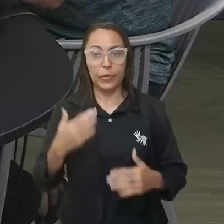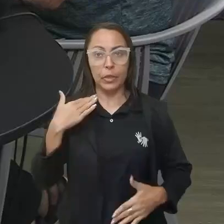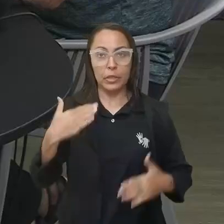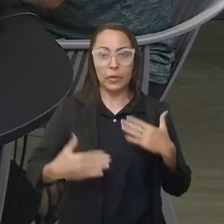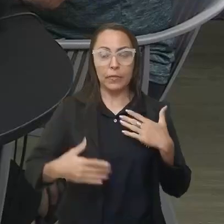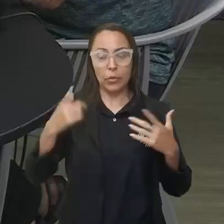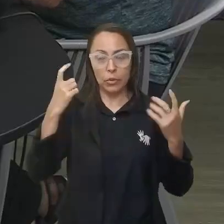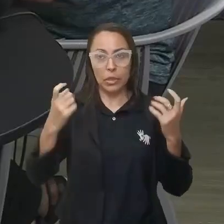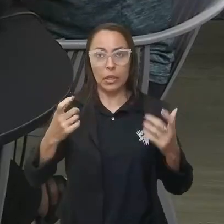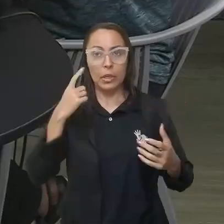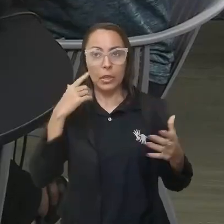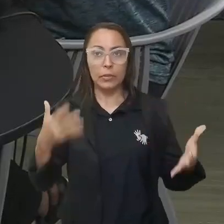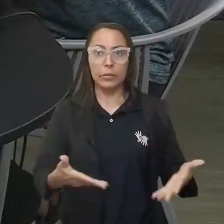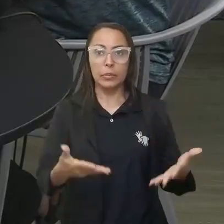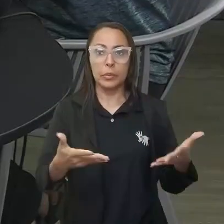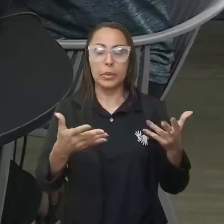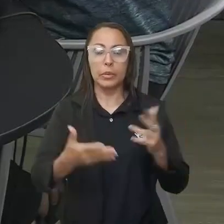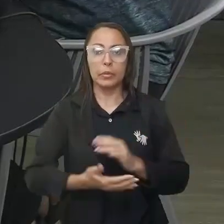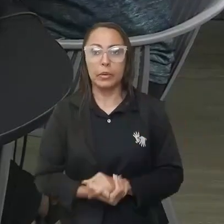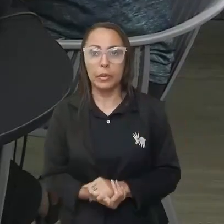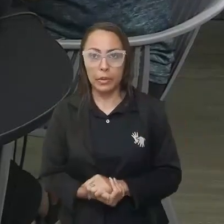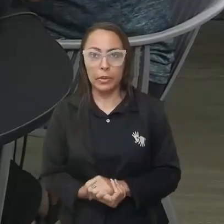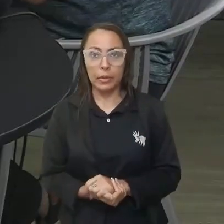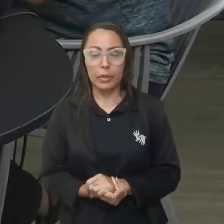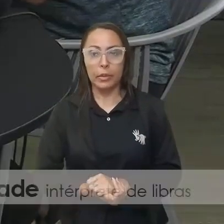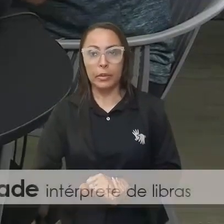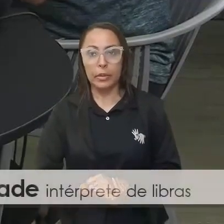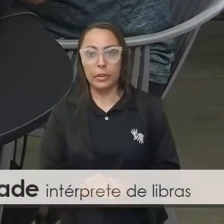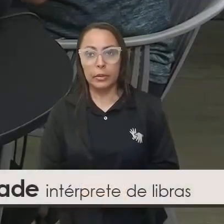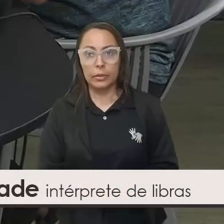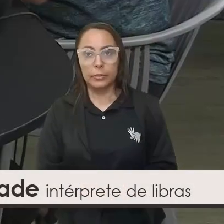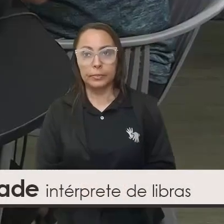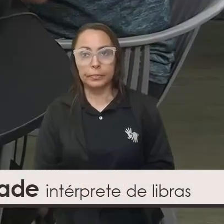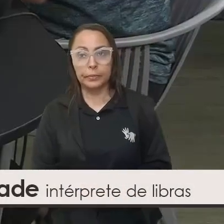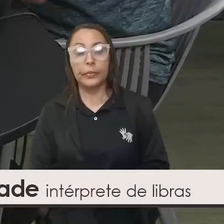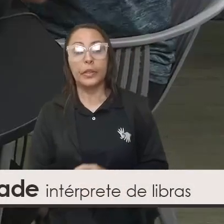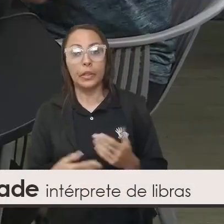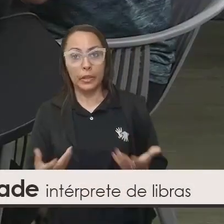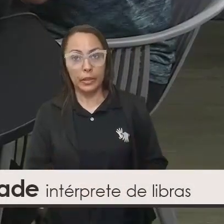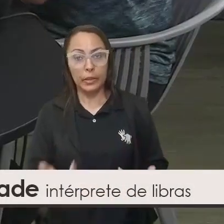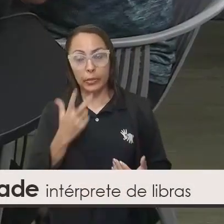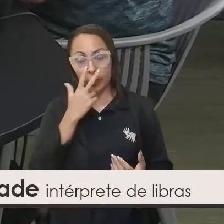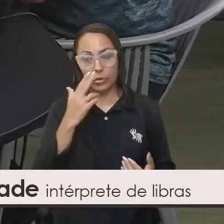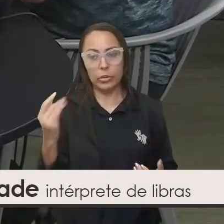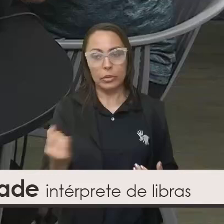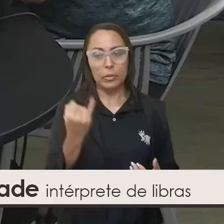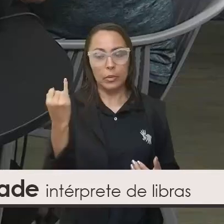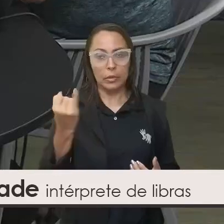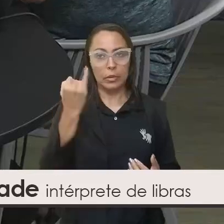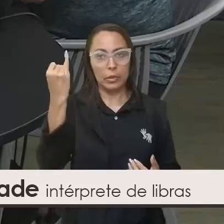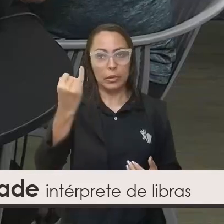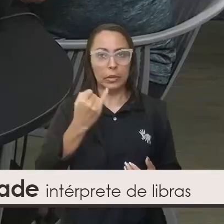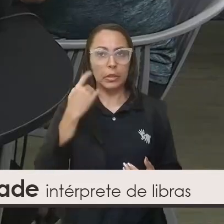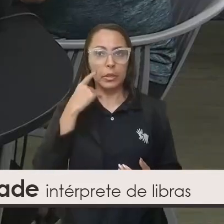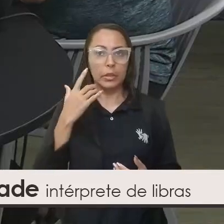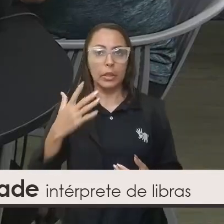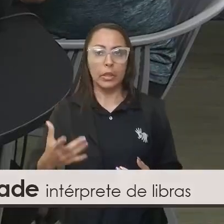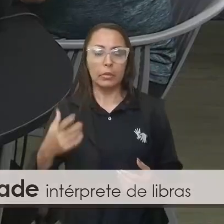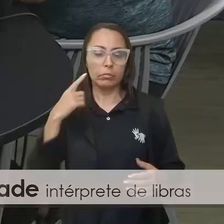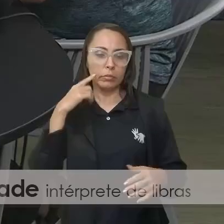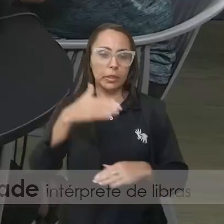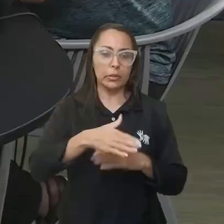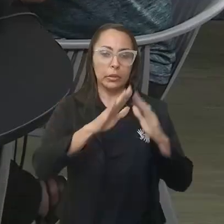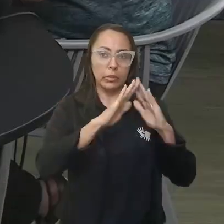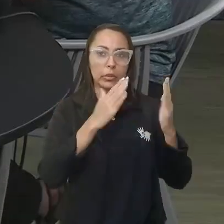motivado por LGBTfobia, né? Isso, eu acho isso extremamente importante, porque dentro das nossas escolas são